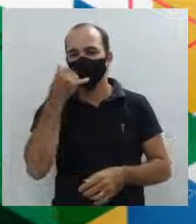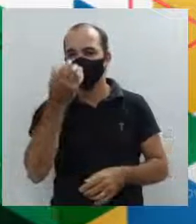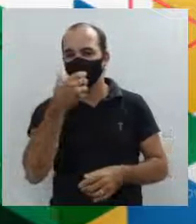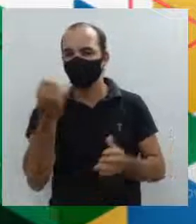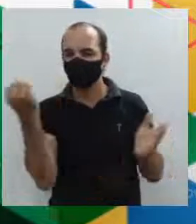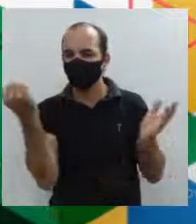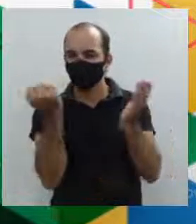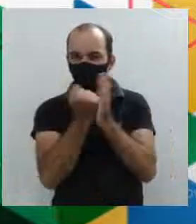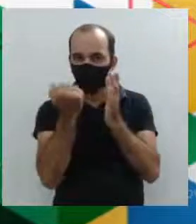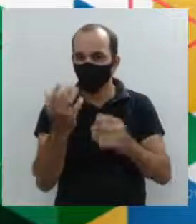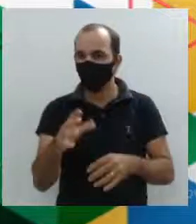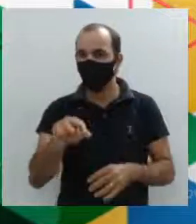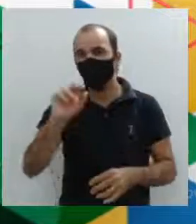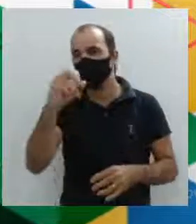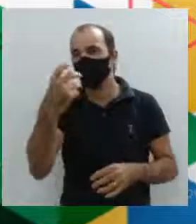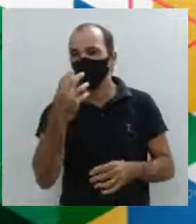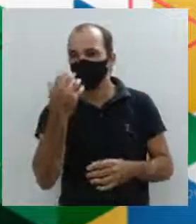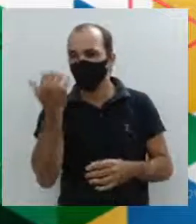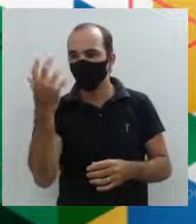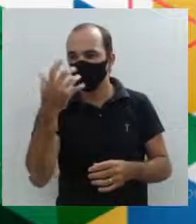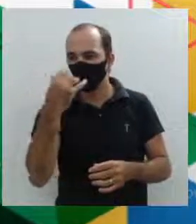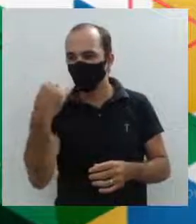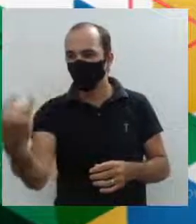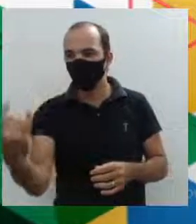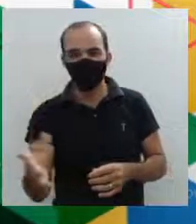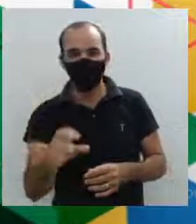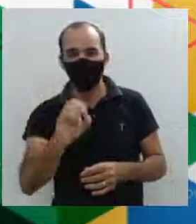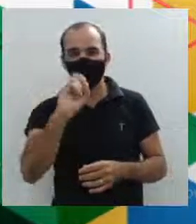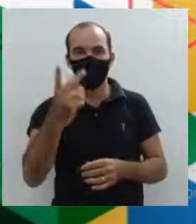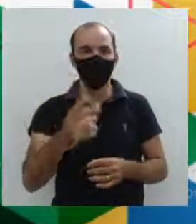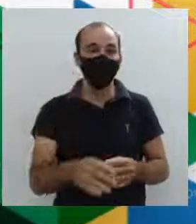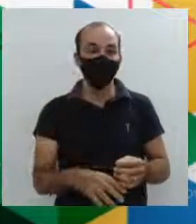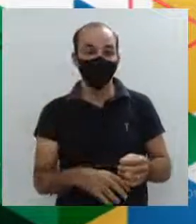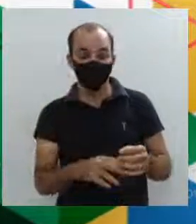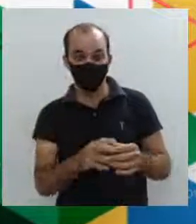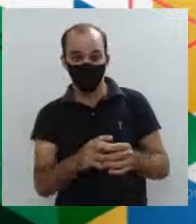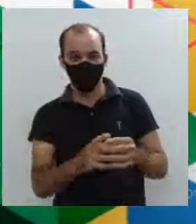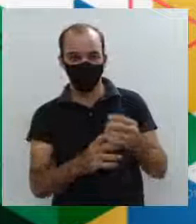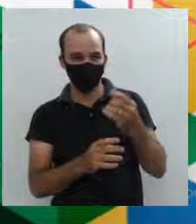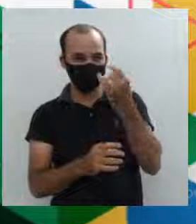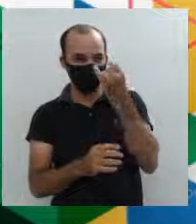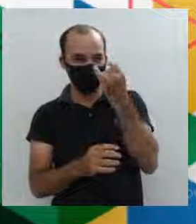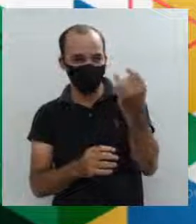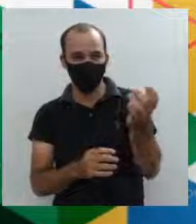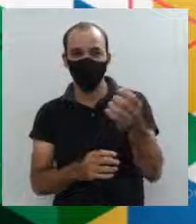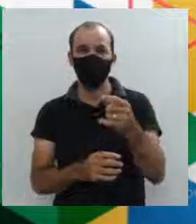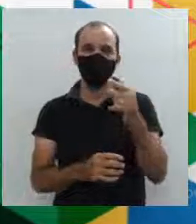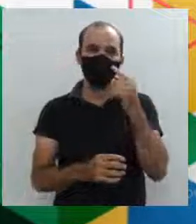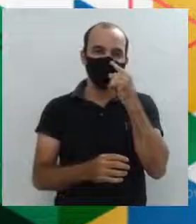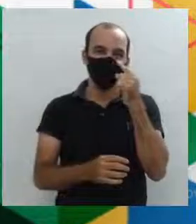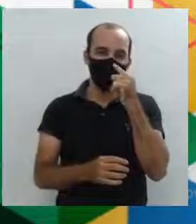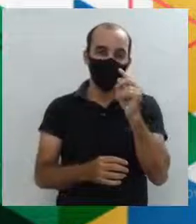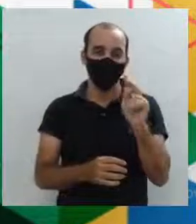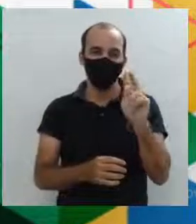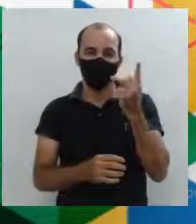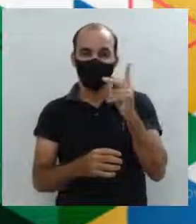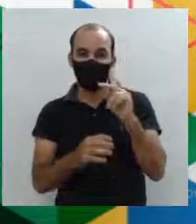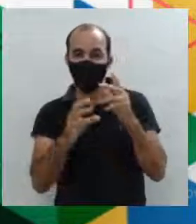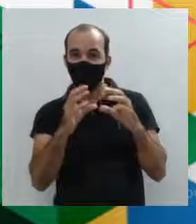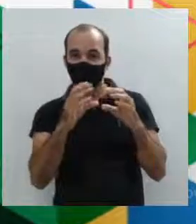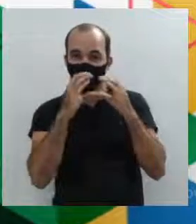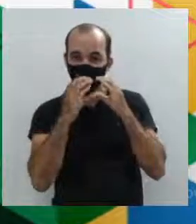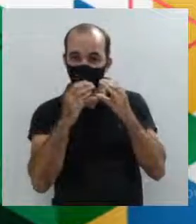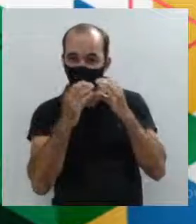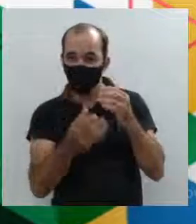supermercados assim, eu vou comer um biscoito. Olha, a Aninha tá aqui, Aninha, faz isso não, Aninha tá falando